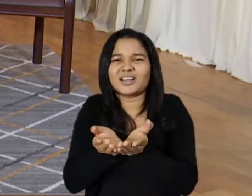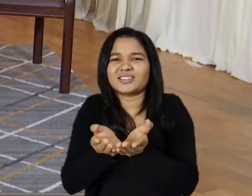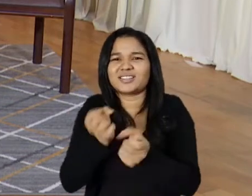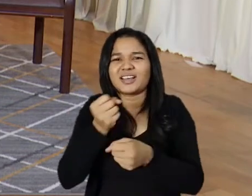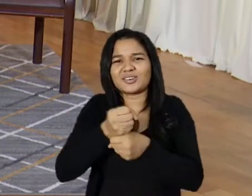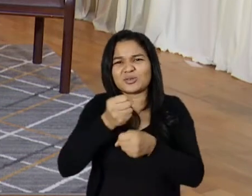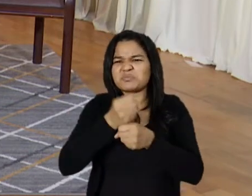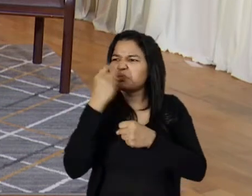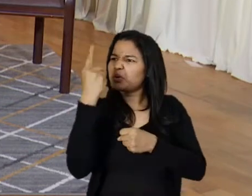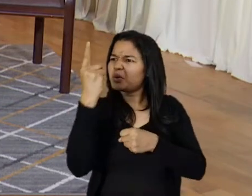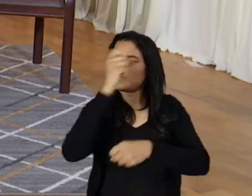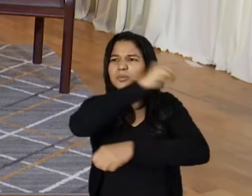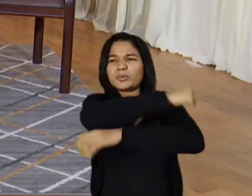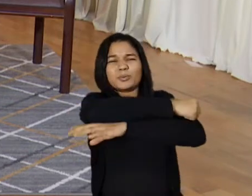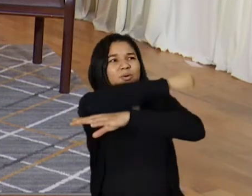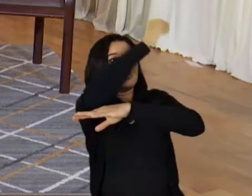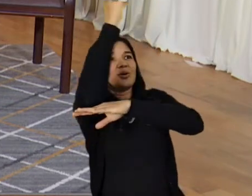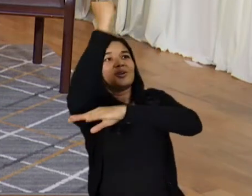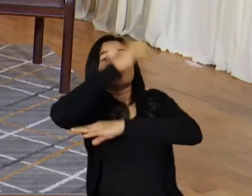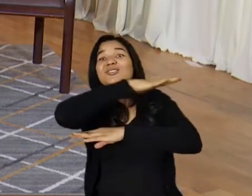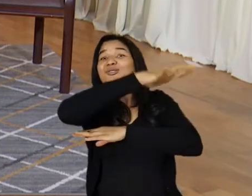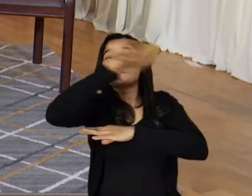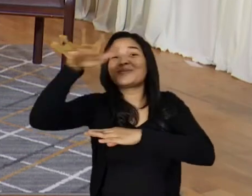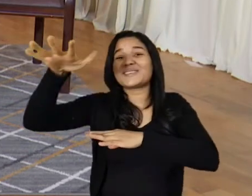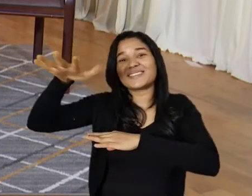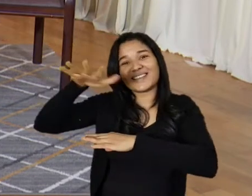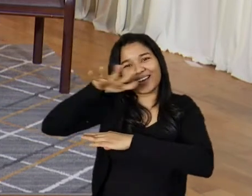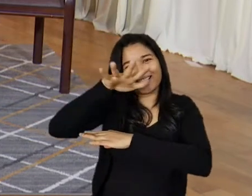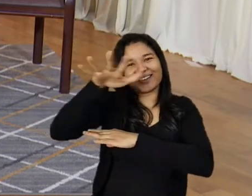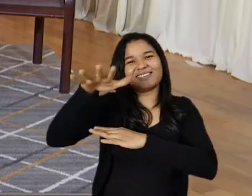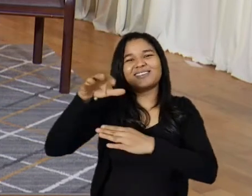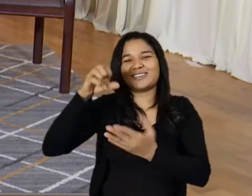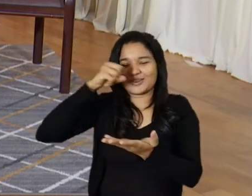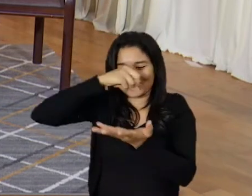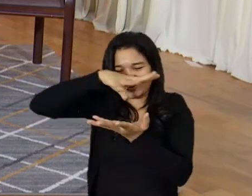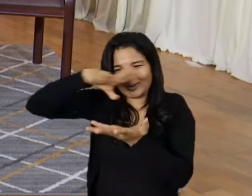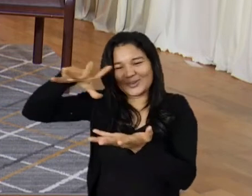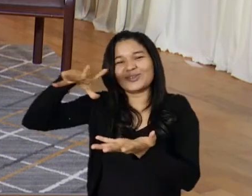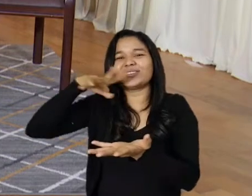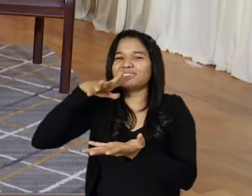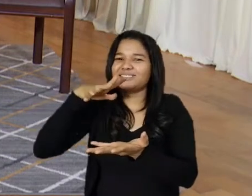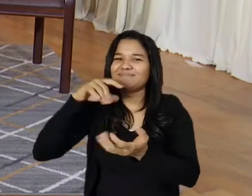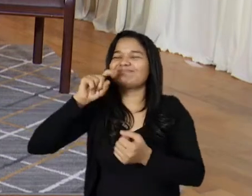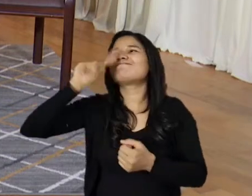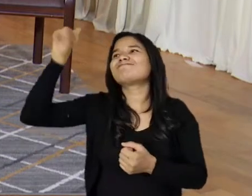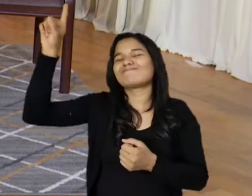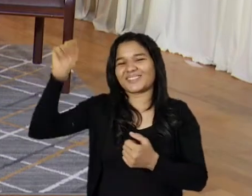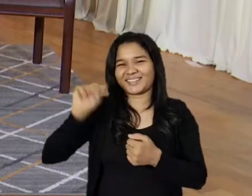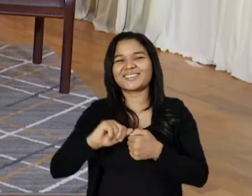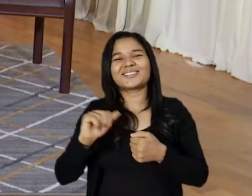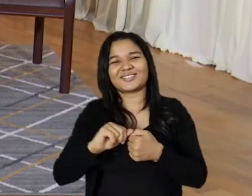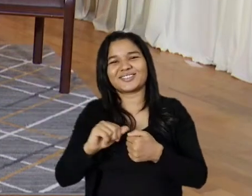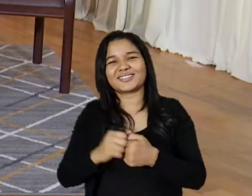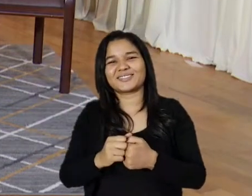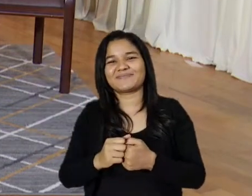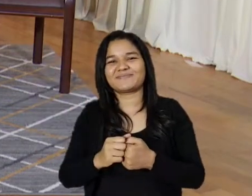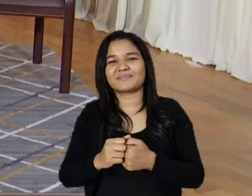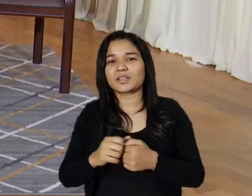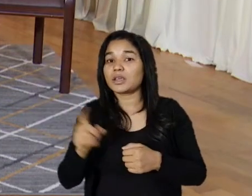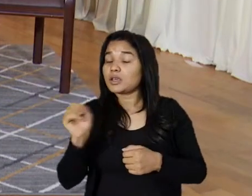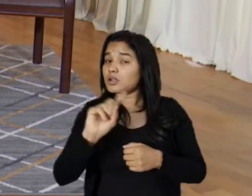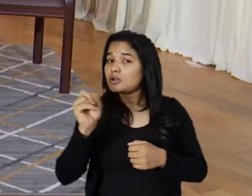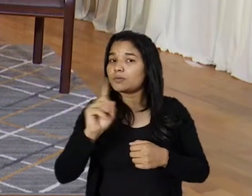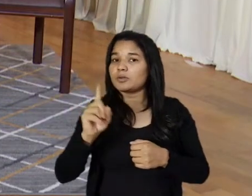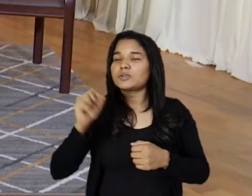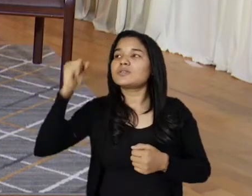poderia iluminar todo aquele ambiente. Mas assim Deus fez. Isso significa que não existe nenhuma outra fonte de luz, a não ser